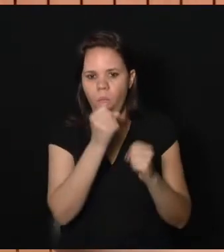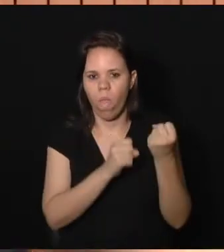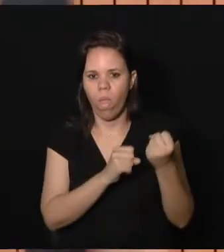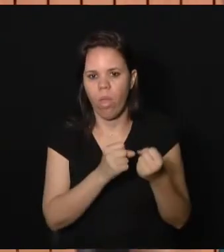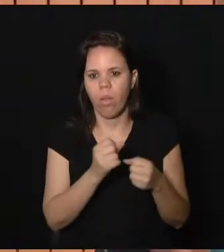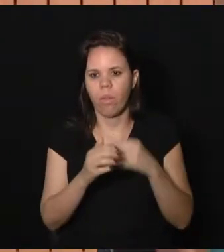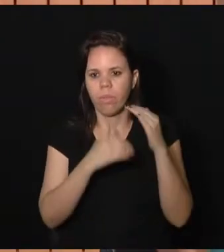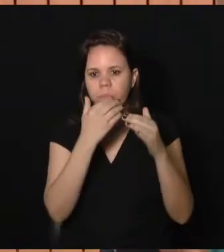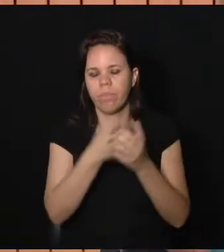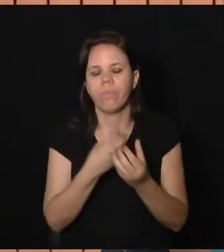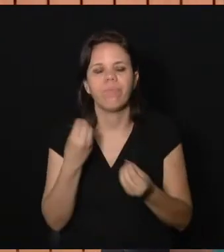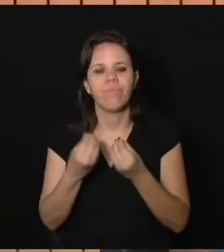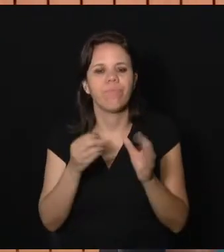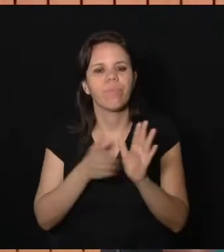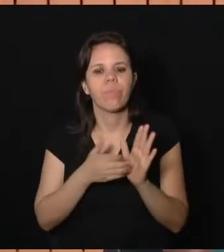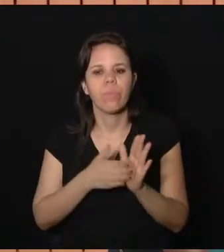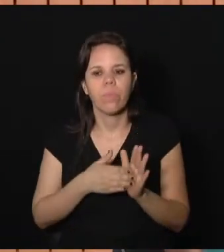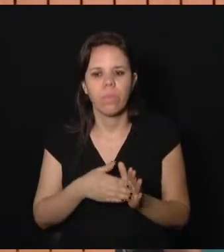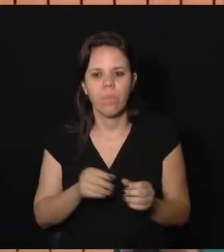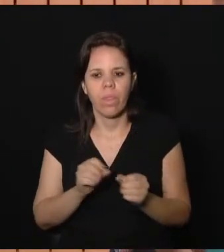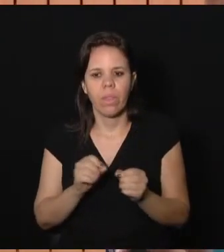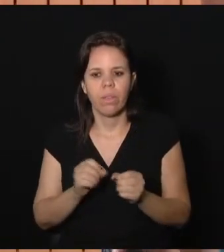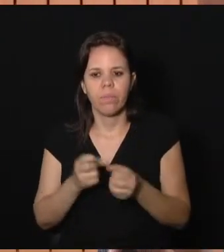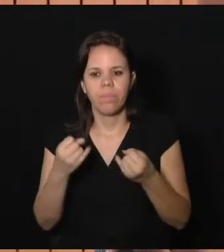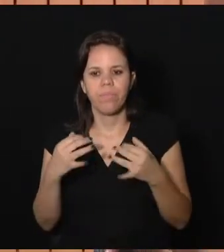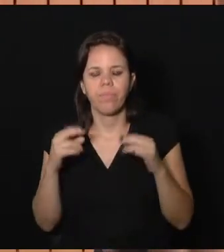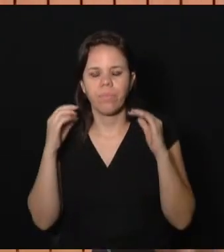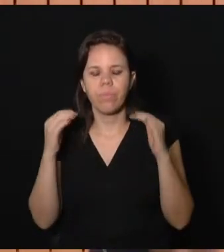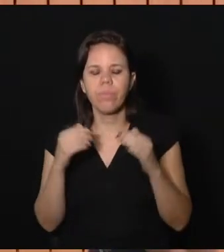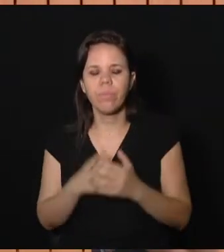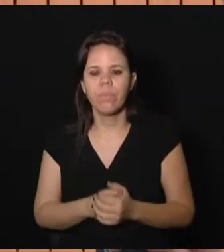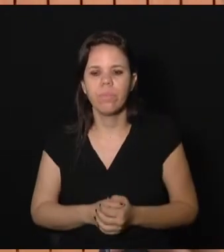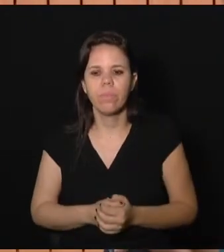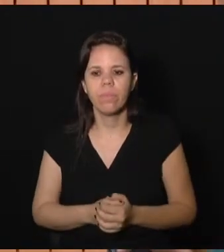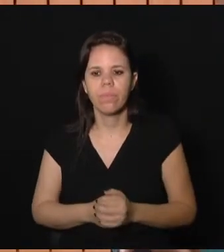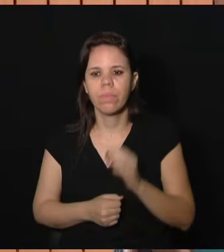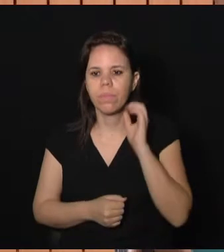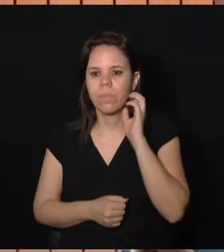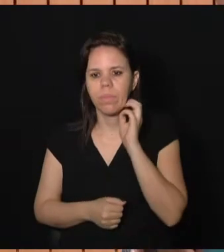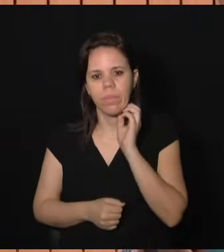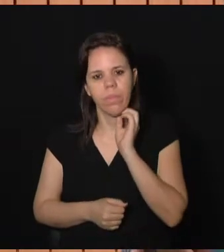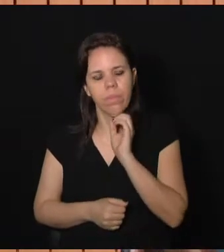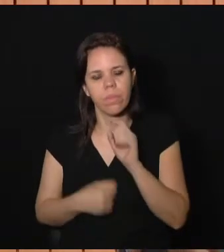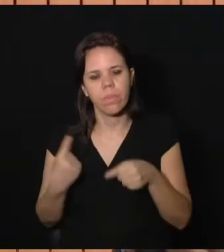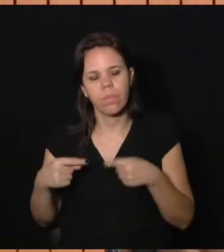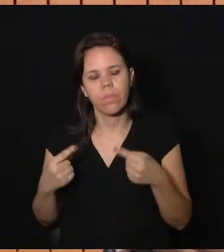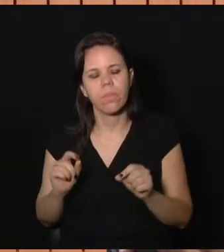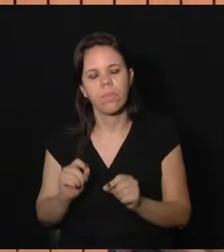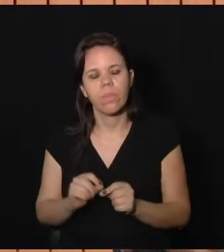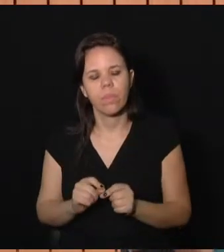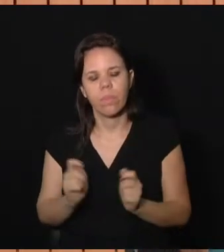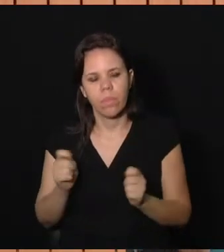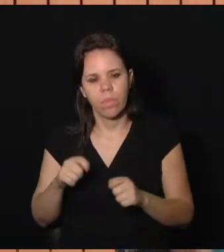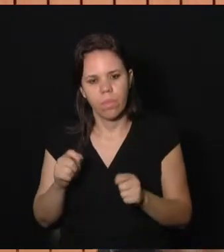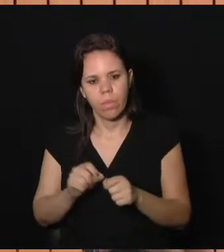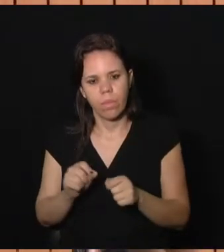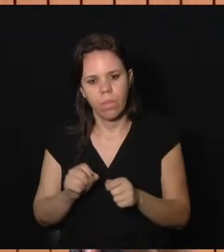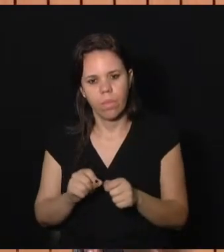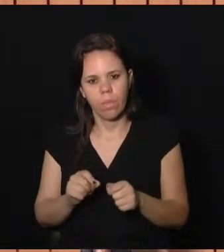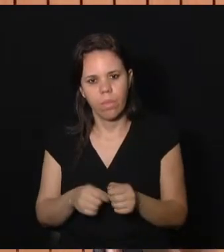cidade. E com as propostas, né, que foram levantadas durante a discussão, dá para fazer